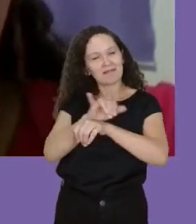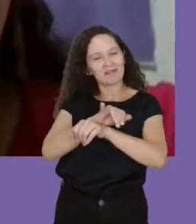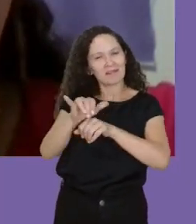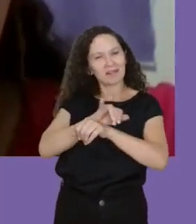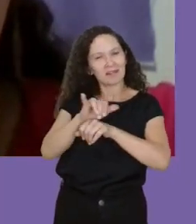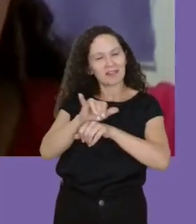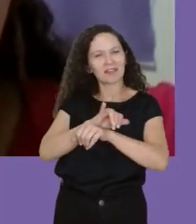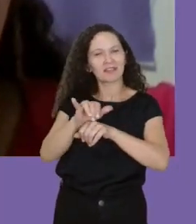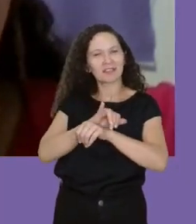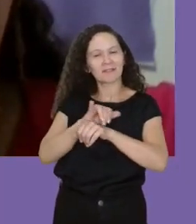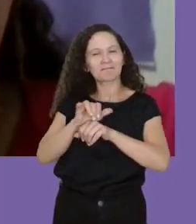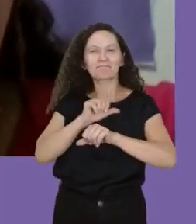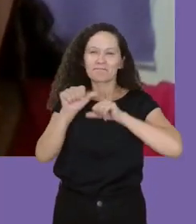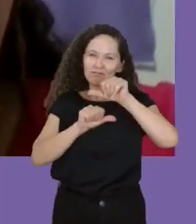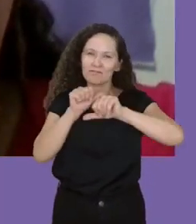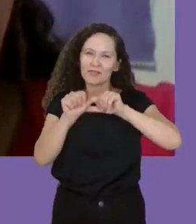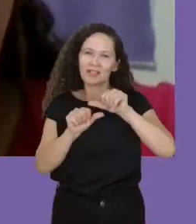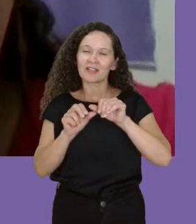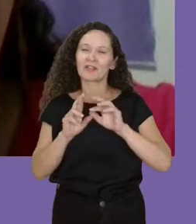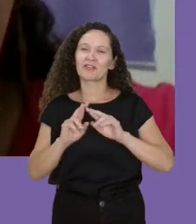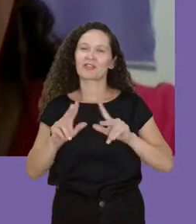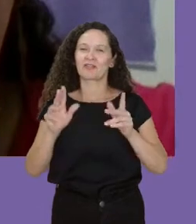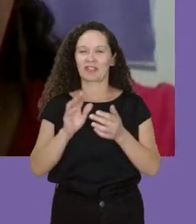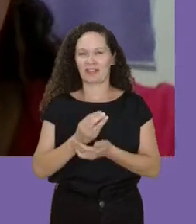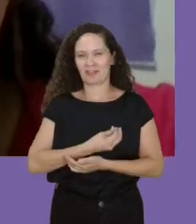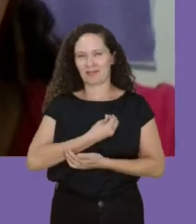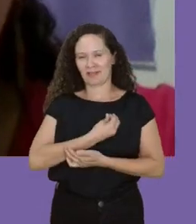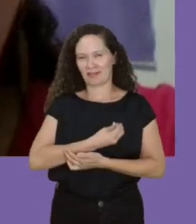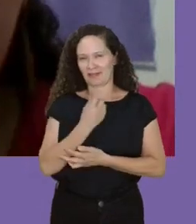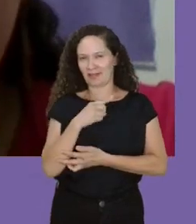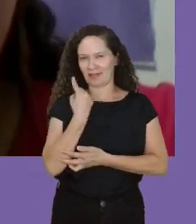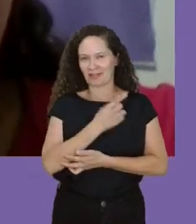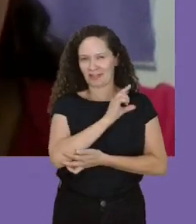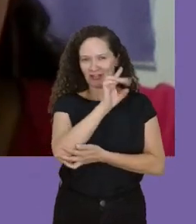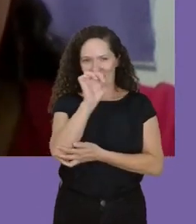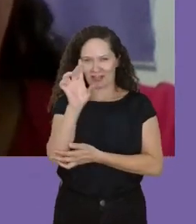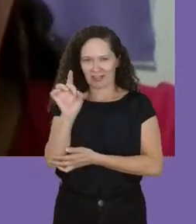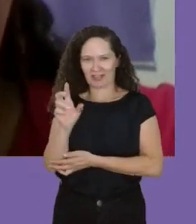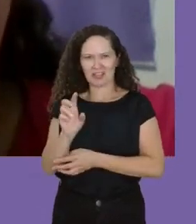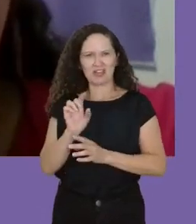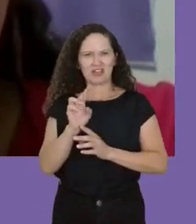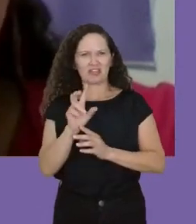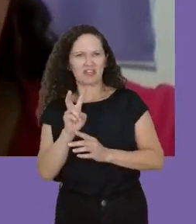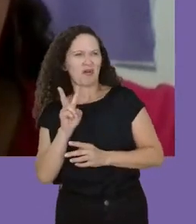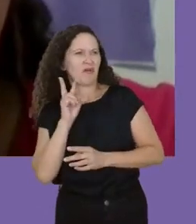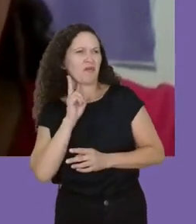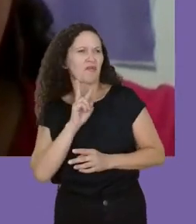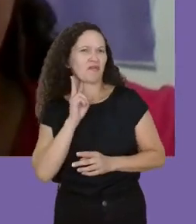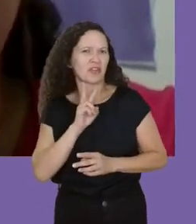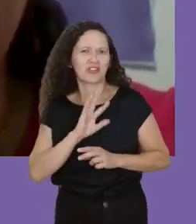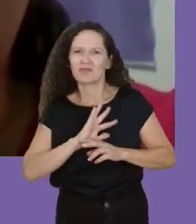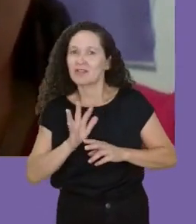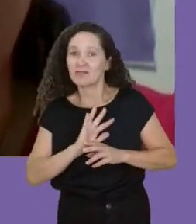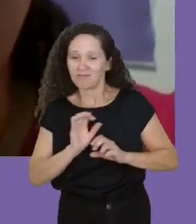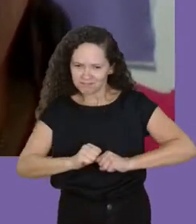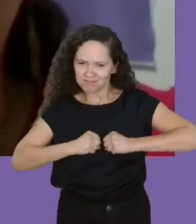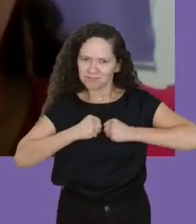saídas estratégicas e inclusive não punitivistas para esse